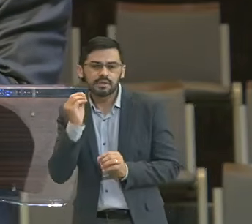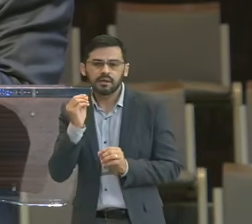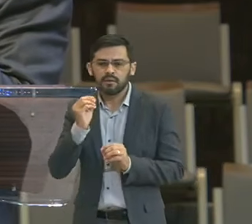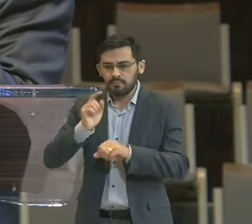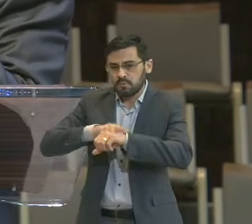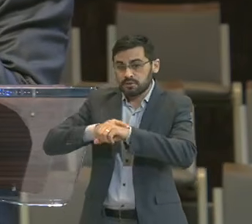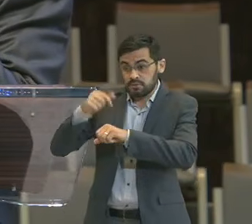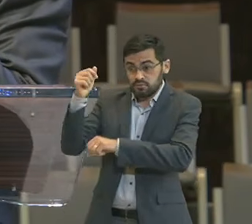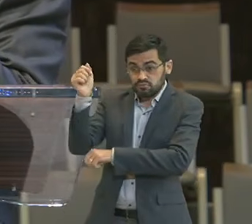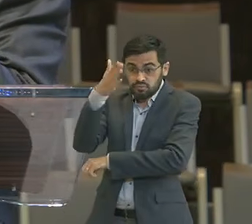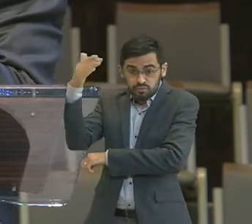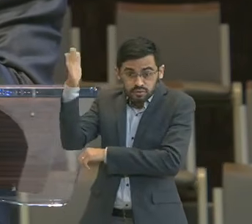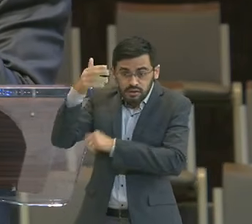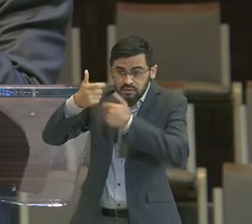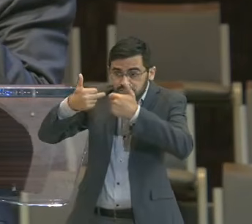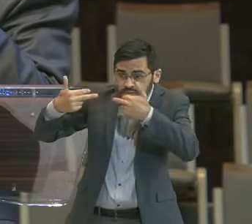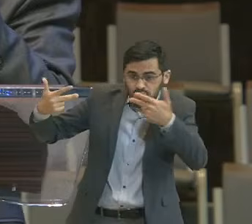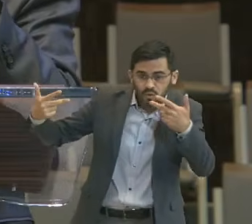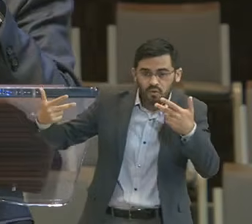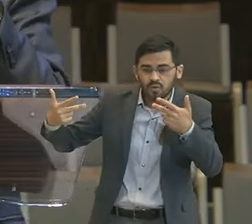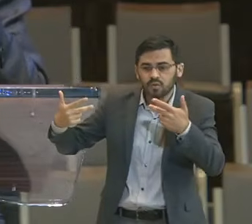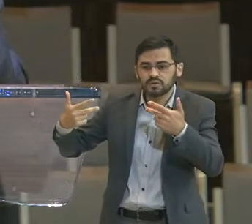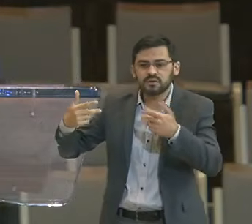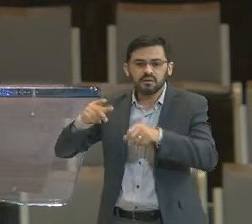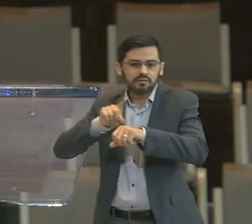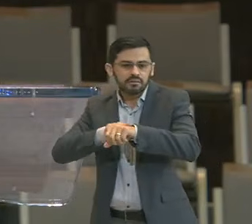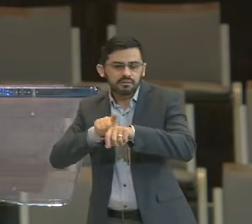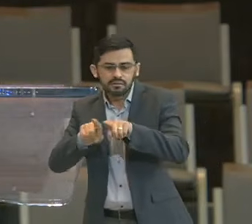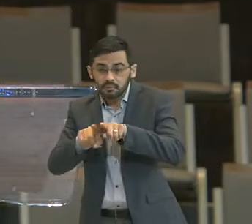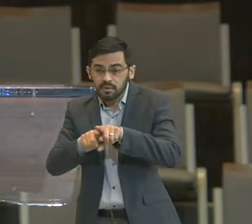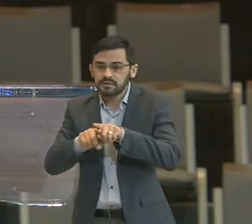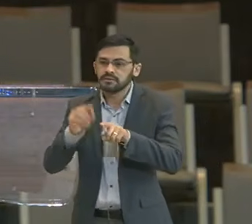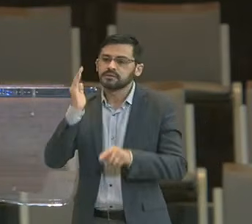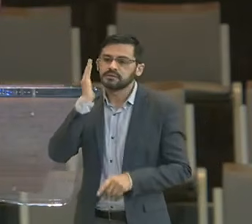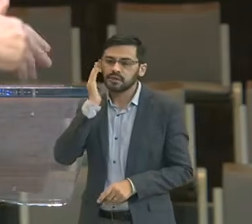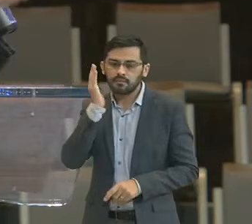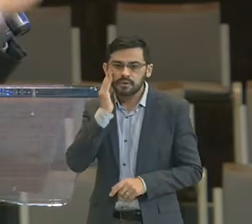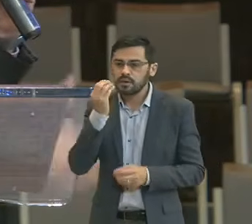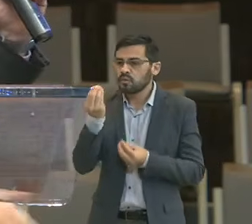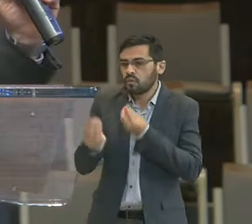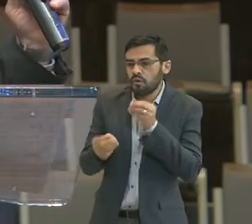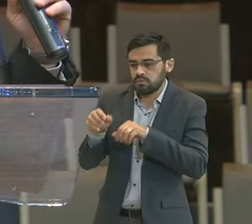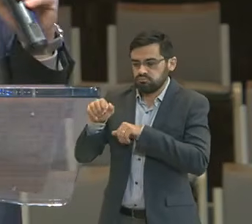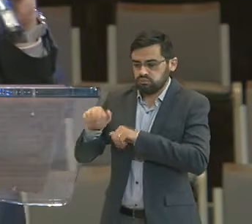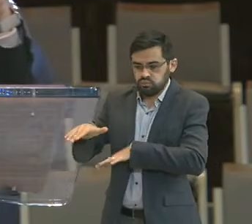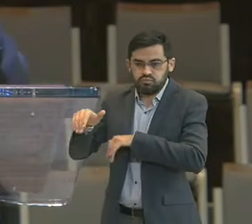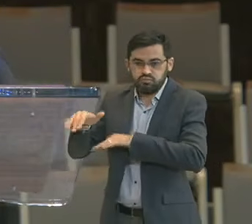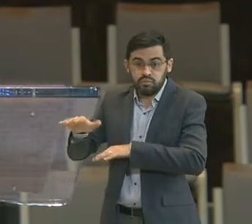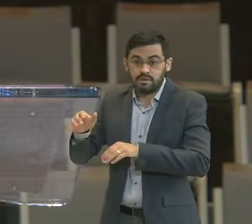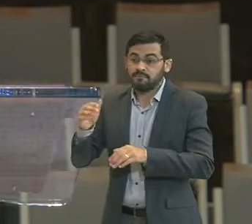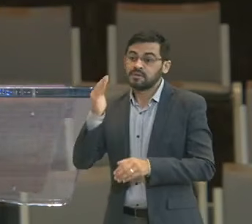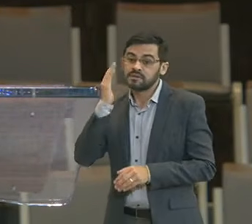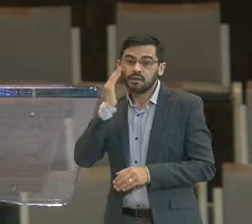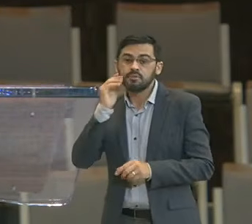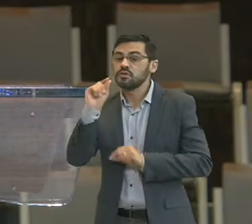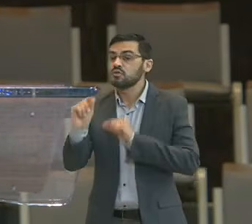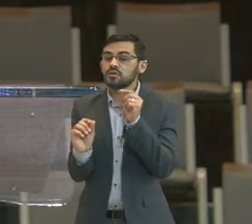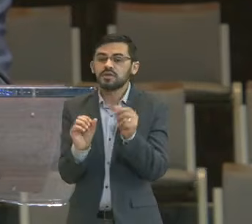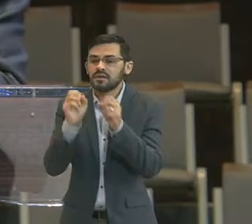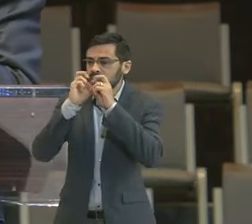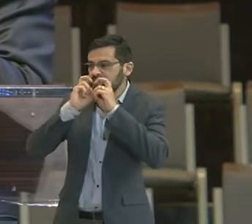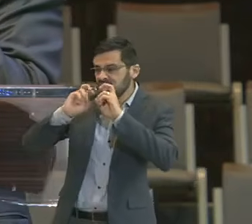que chacoalhar os ramos ali. Eles sabiam como deveriam marchar, eles sabiam o que eles